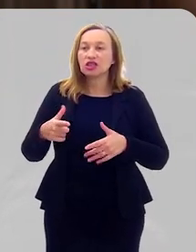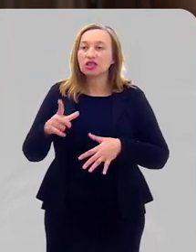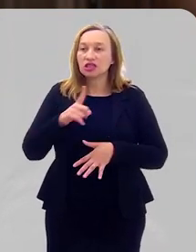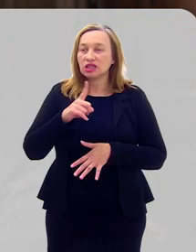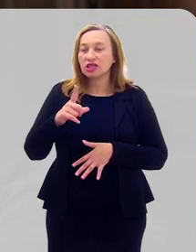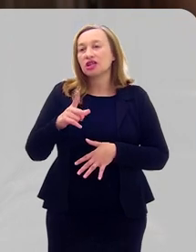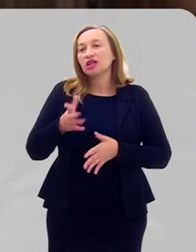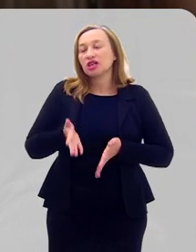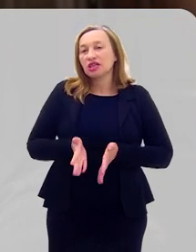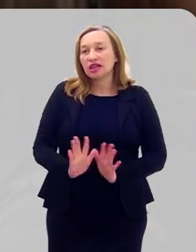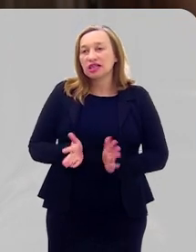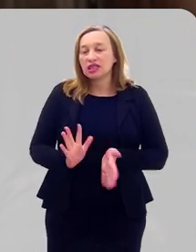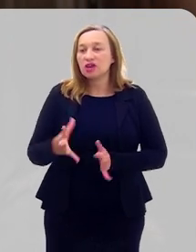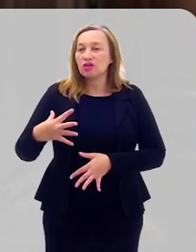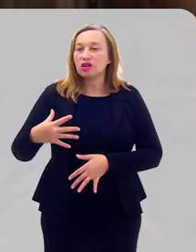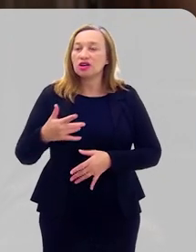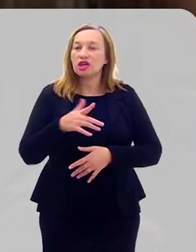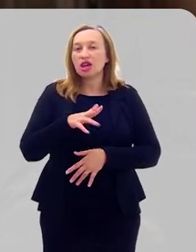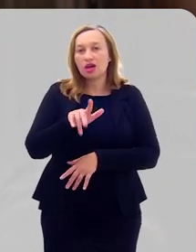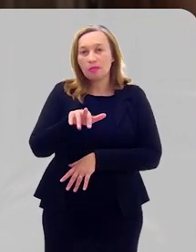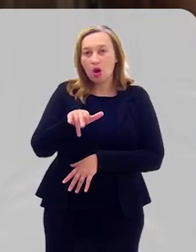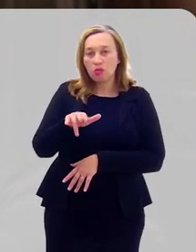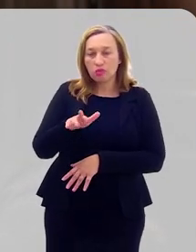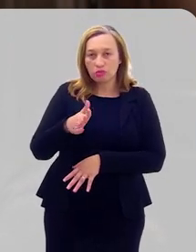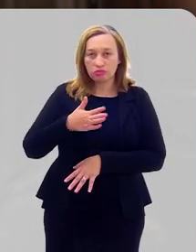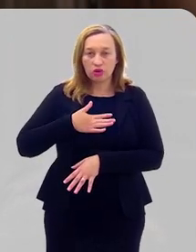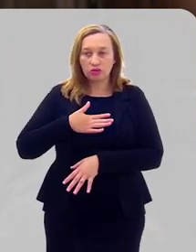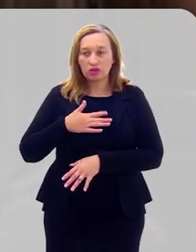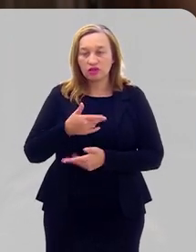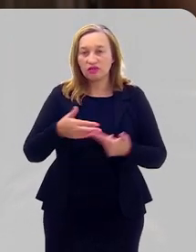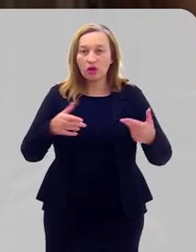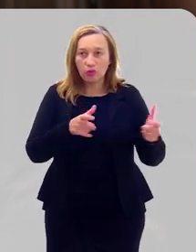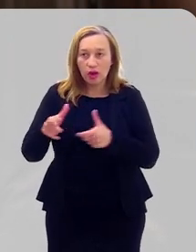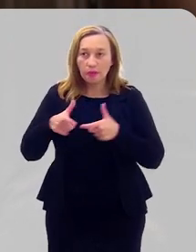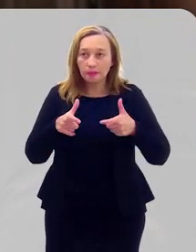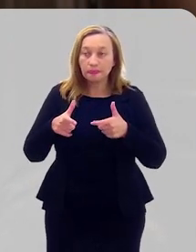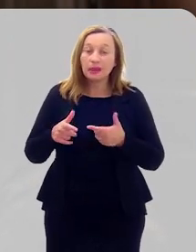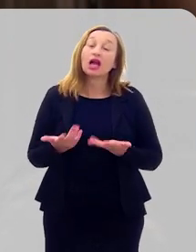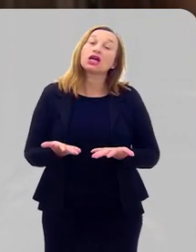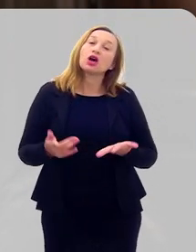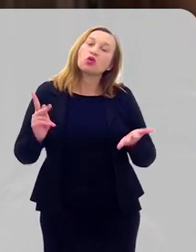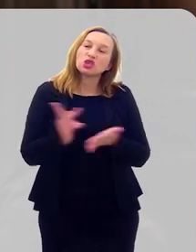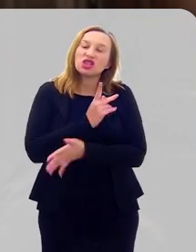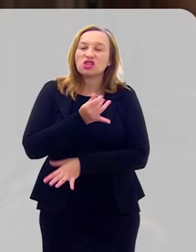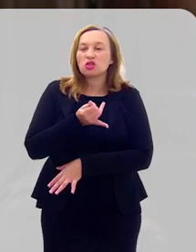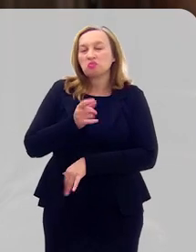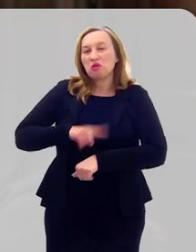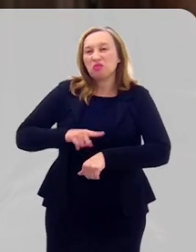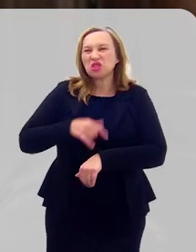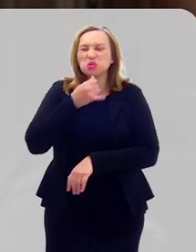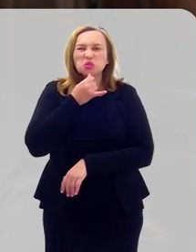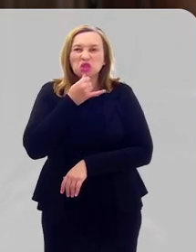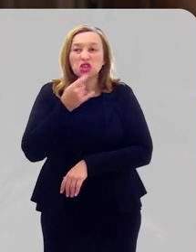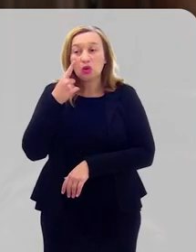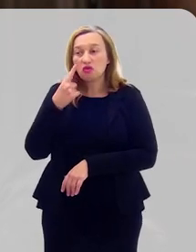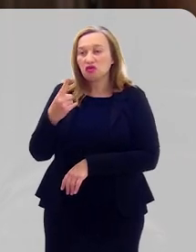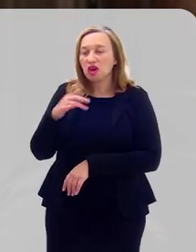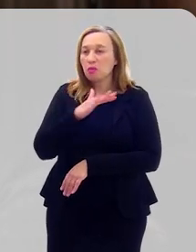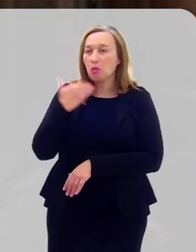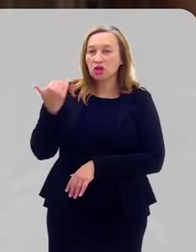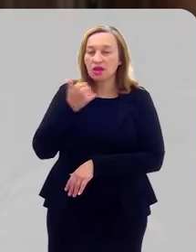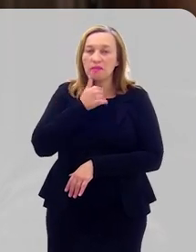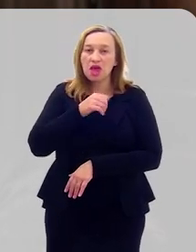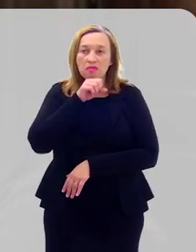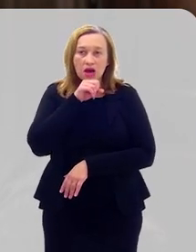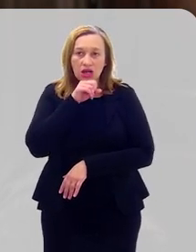70, aconteceu várias coisas terríveis, né? Olha. A morte da minha mãe voltando de um culto de igreja. Eu assisto todo o